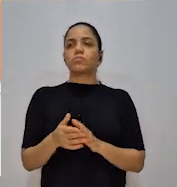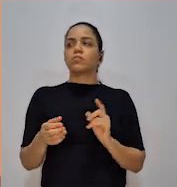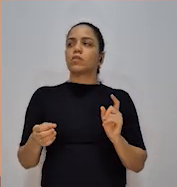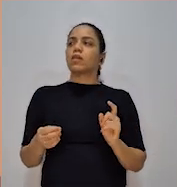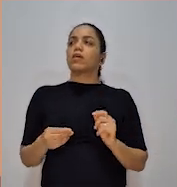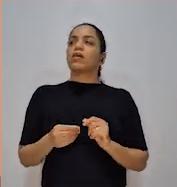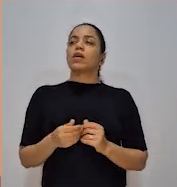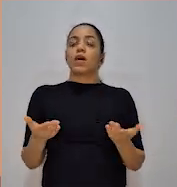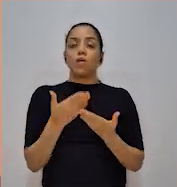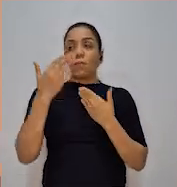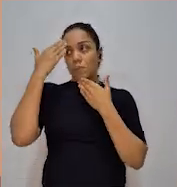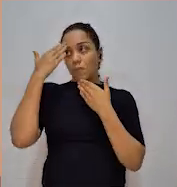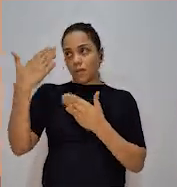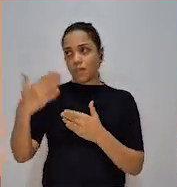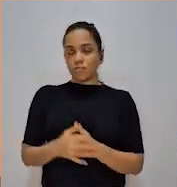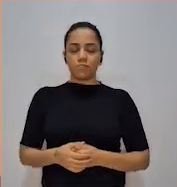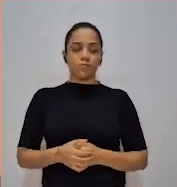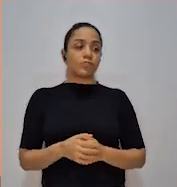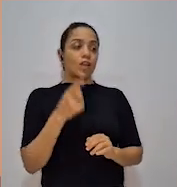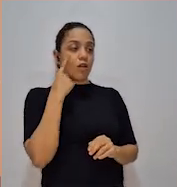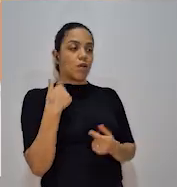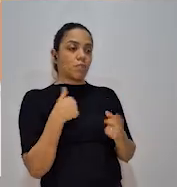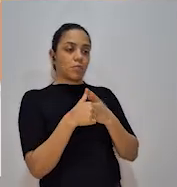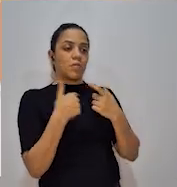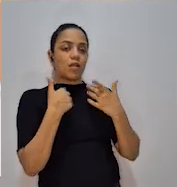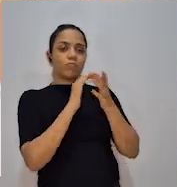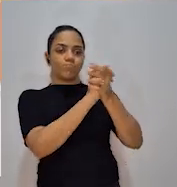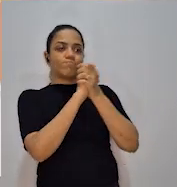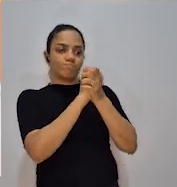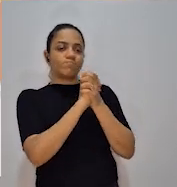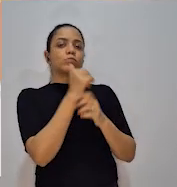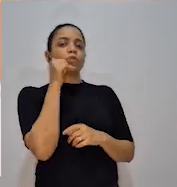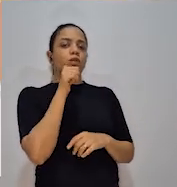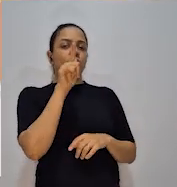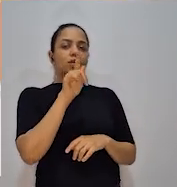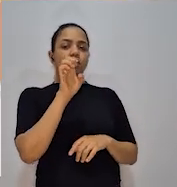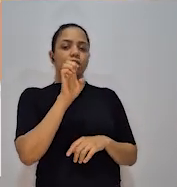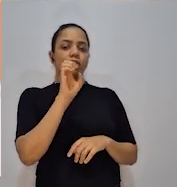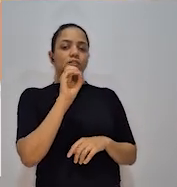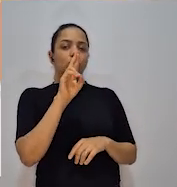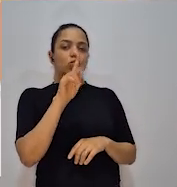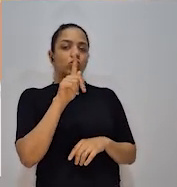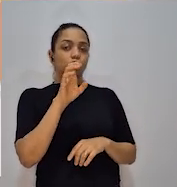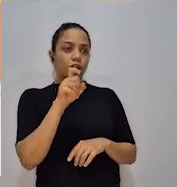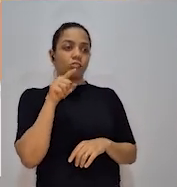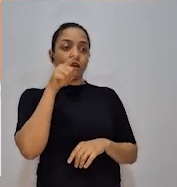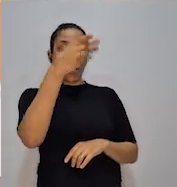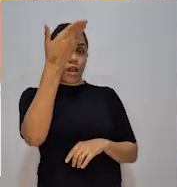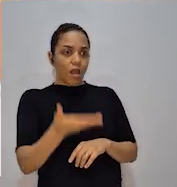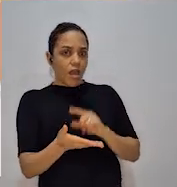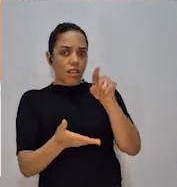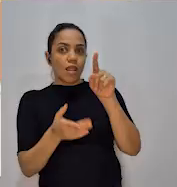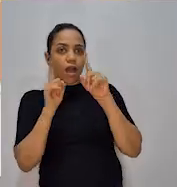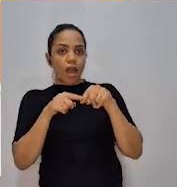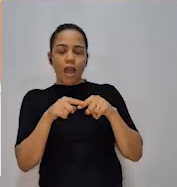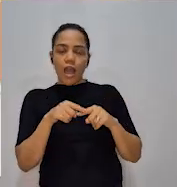evento com um convite. Muito obrigada. Olha, eu queria saudar aqui a Georgette Lemos, que é uma sumidade em diversidade no nosso